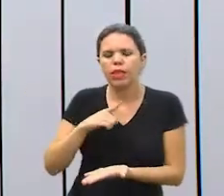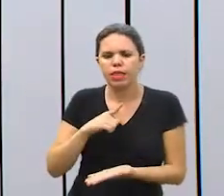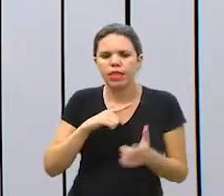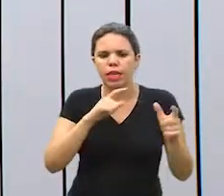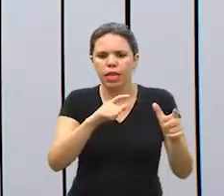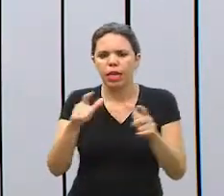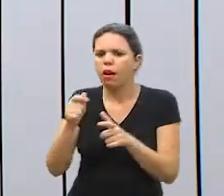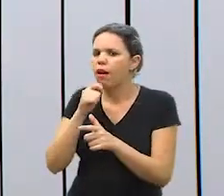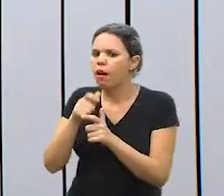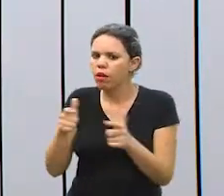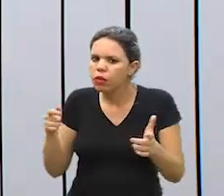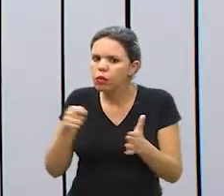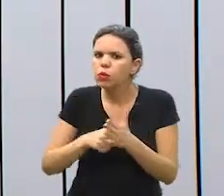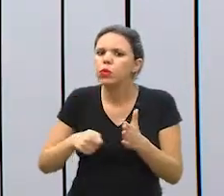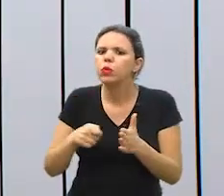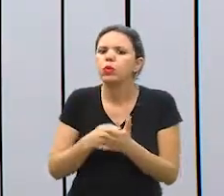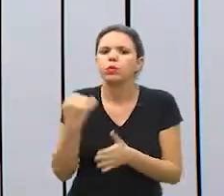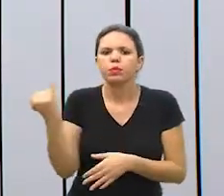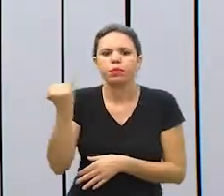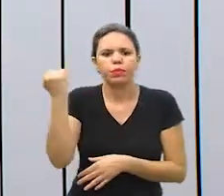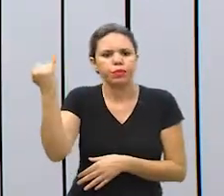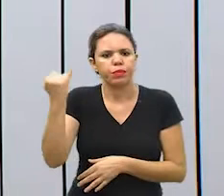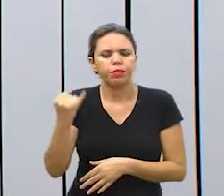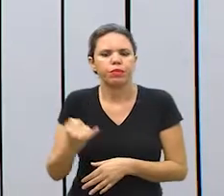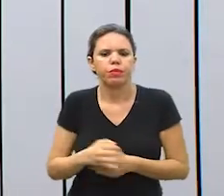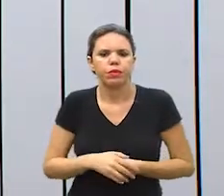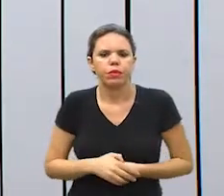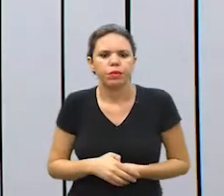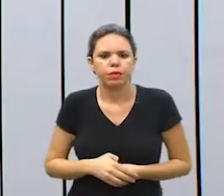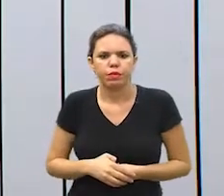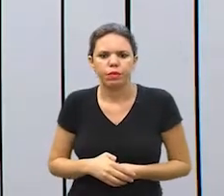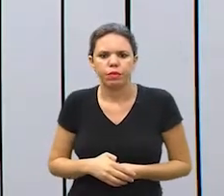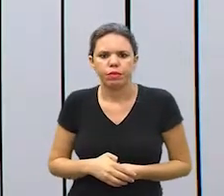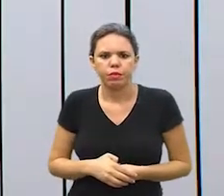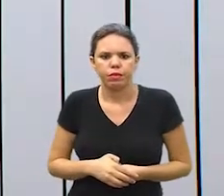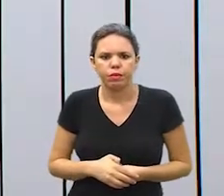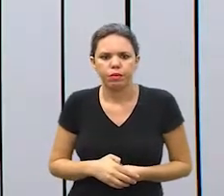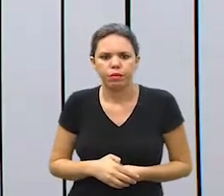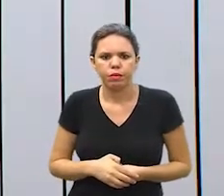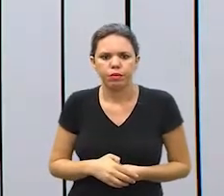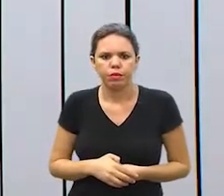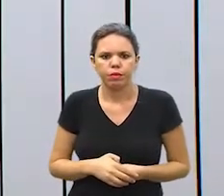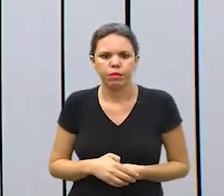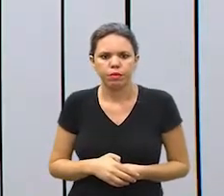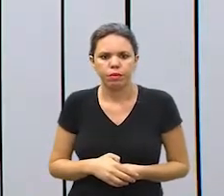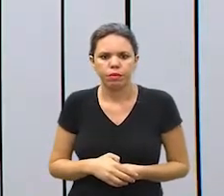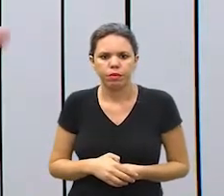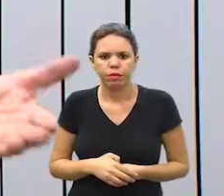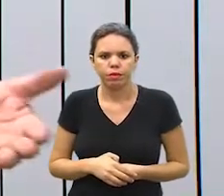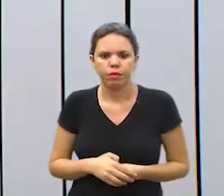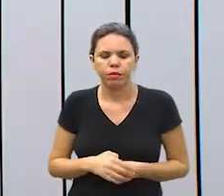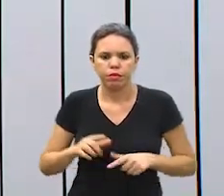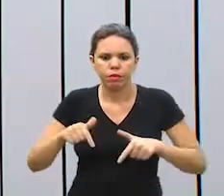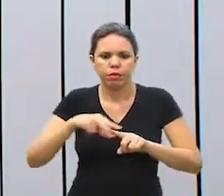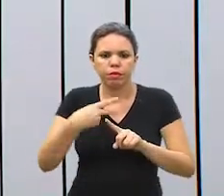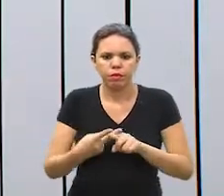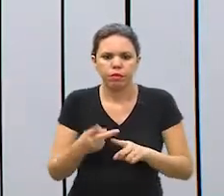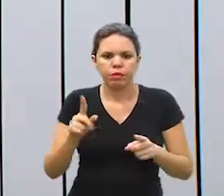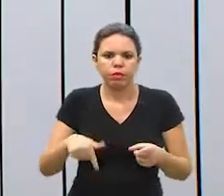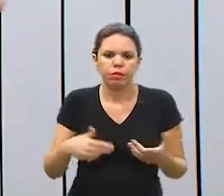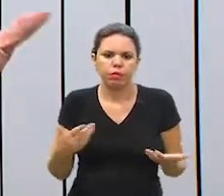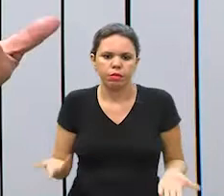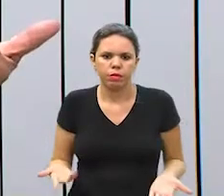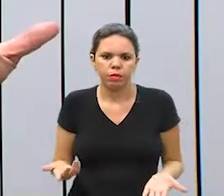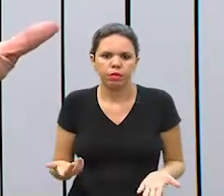campo ainda muito importante para ser aí desbravado, vamos dizer assim,